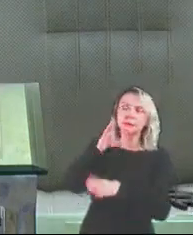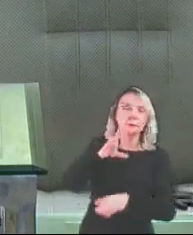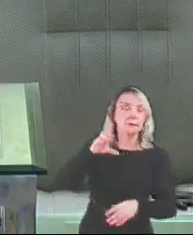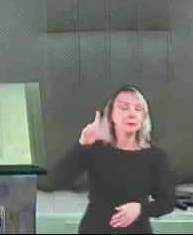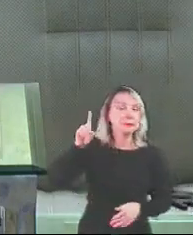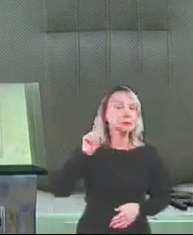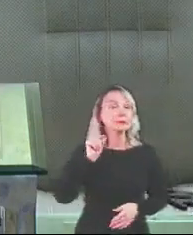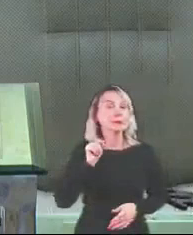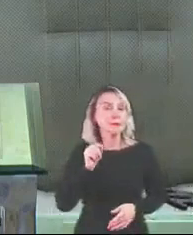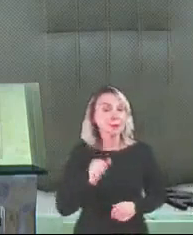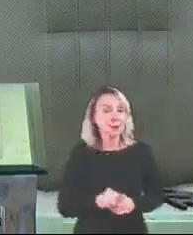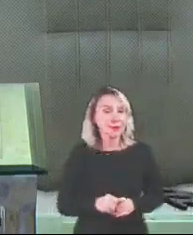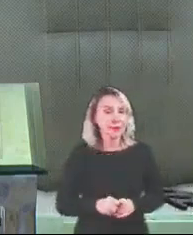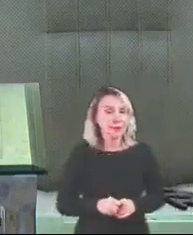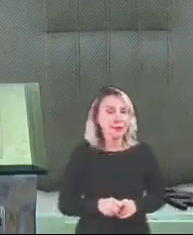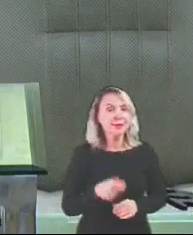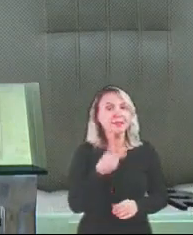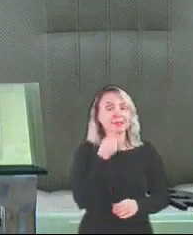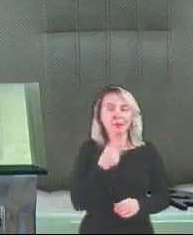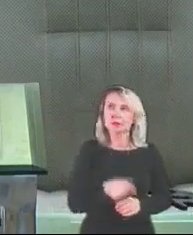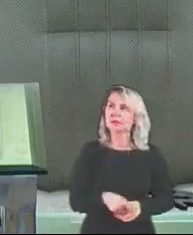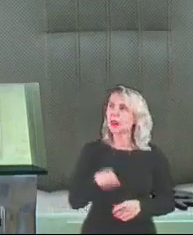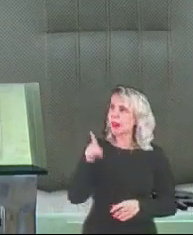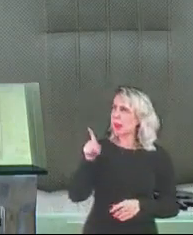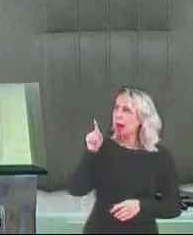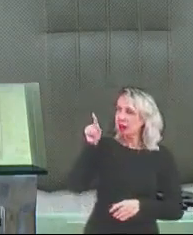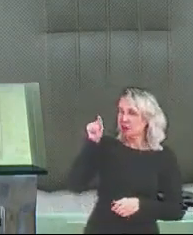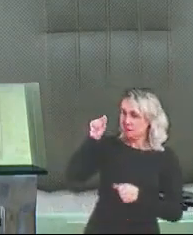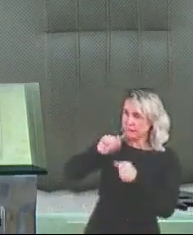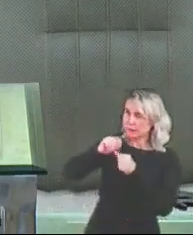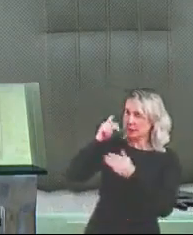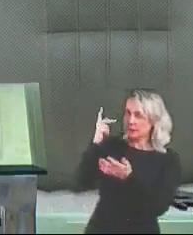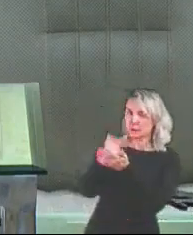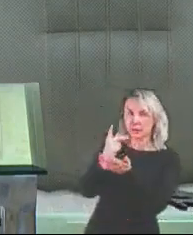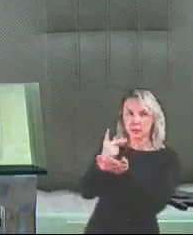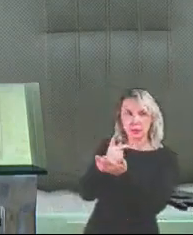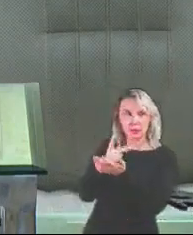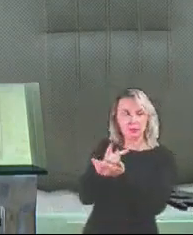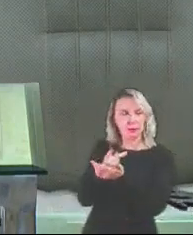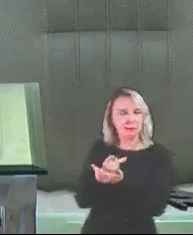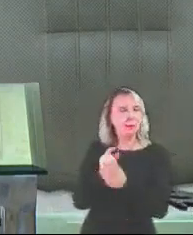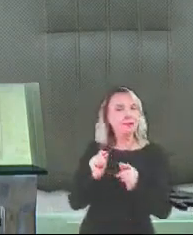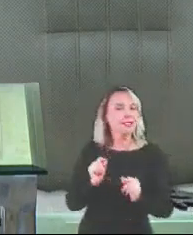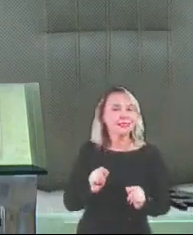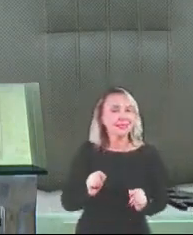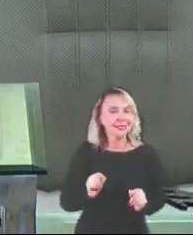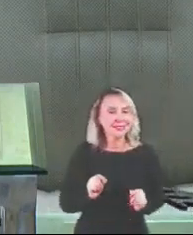Quem pode dizer que isto está errado? Quem pode dar conselhos a Deus?